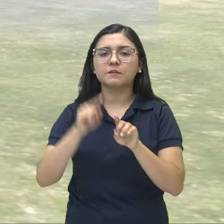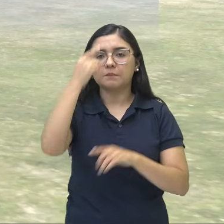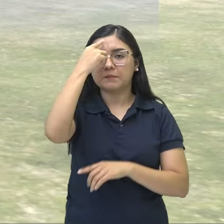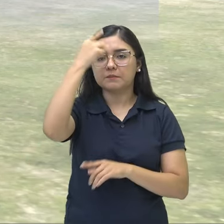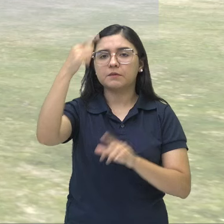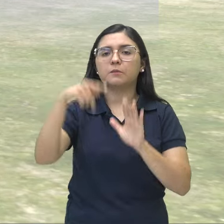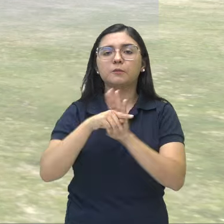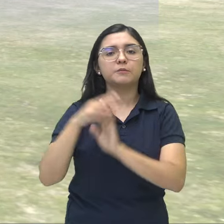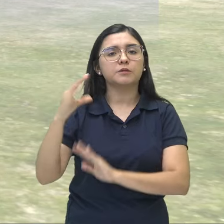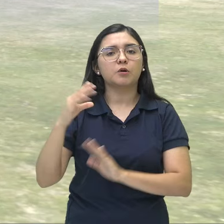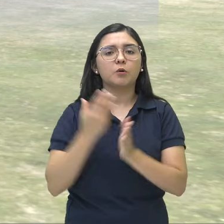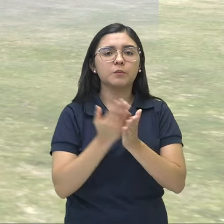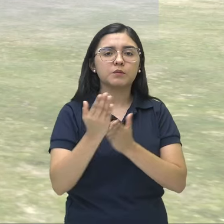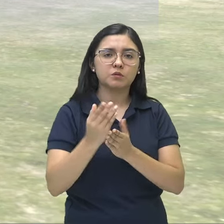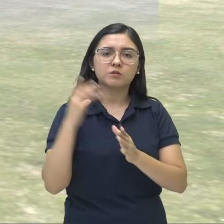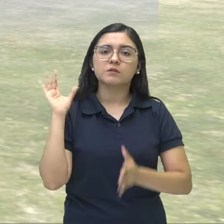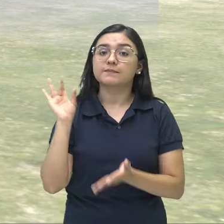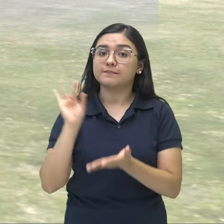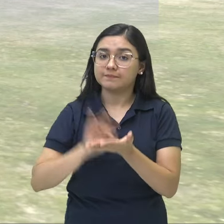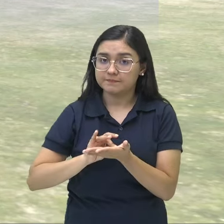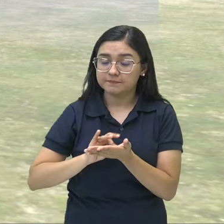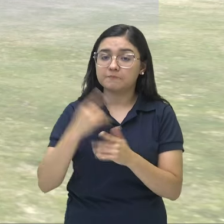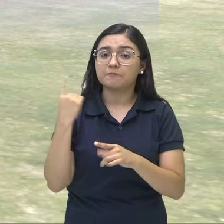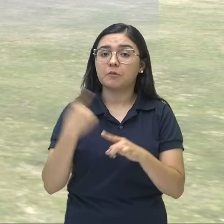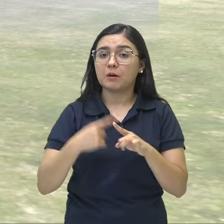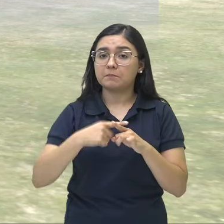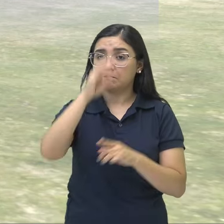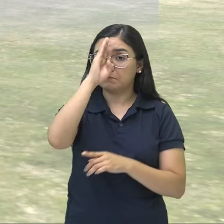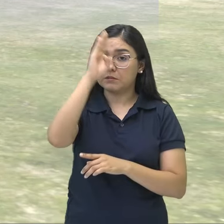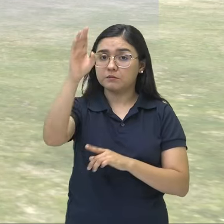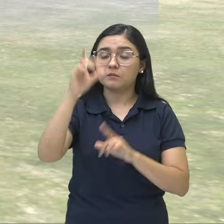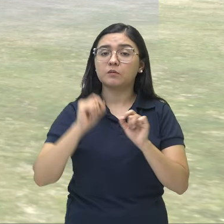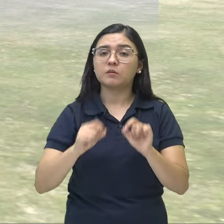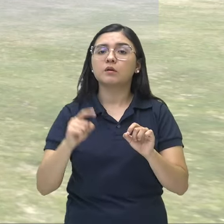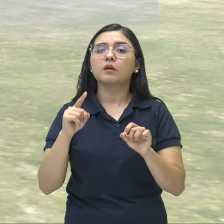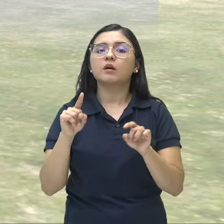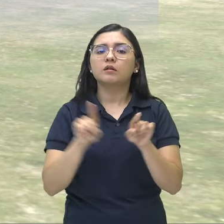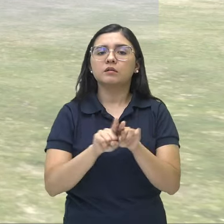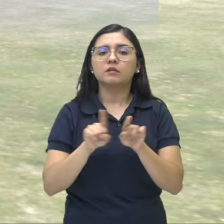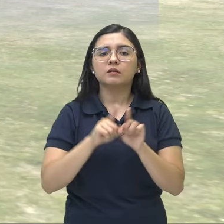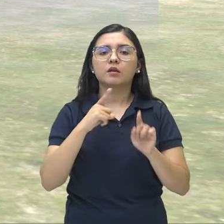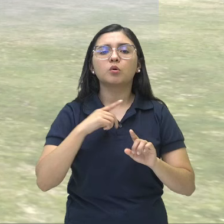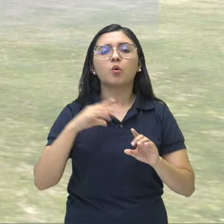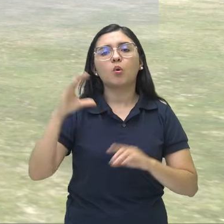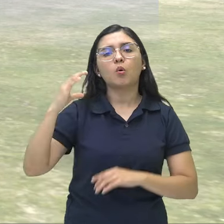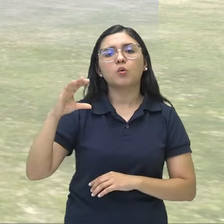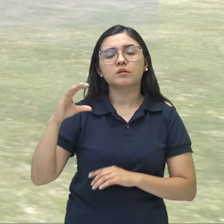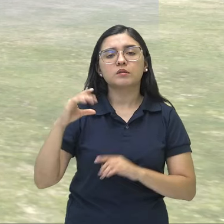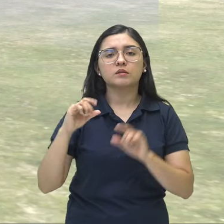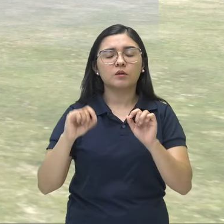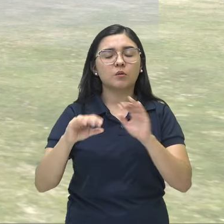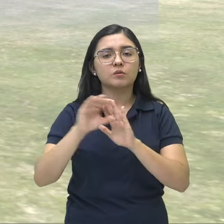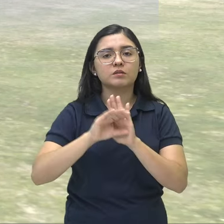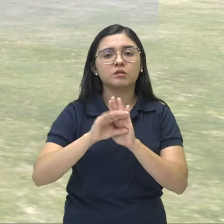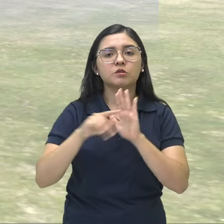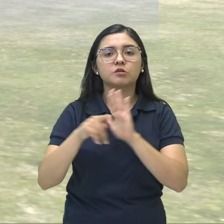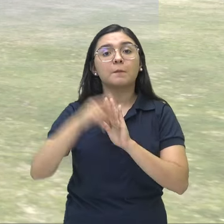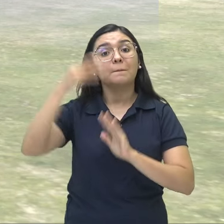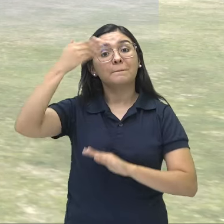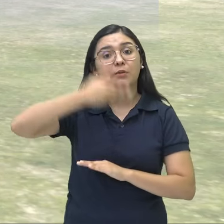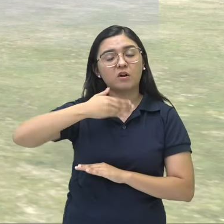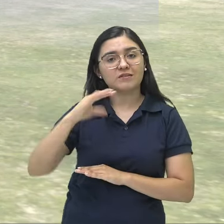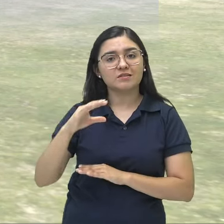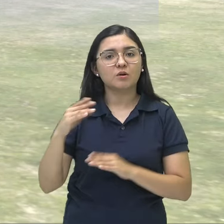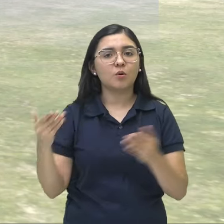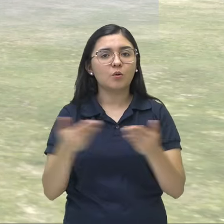pensamento científico começou a ser consolidado. Por quê? Principalmente pela difusão do conceito de prova científica, né, que hoje em